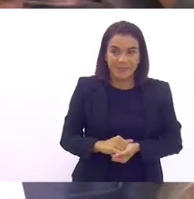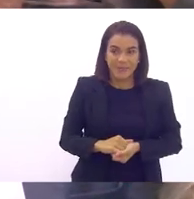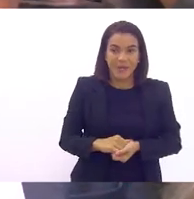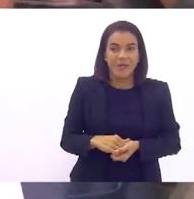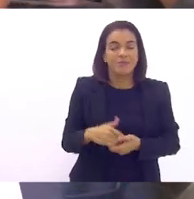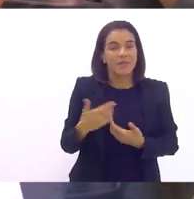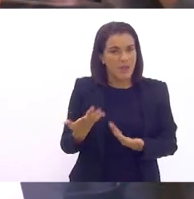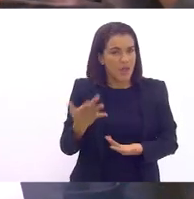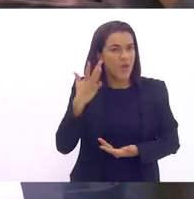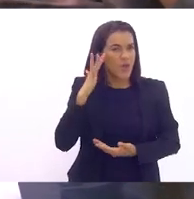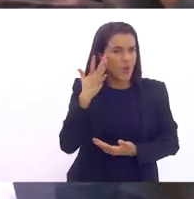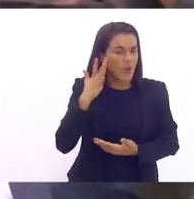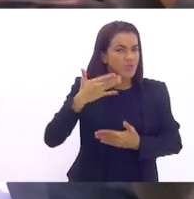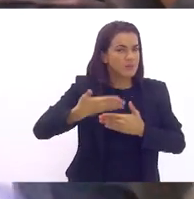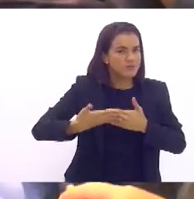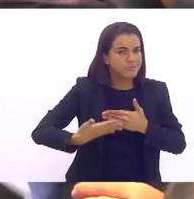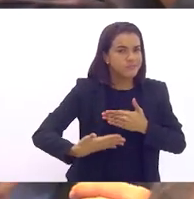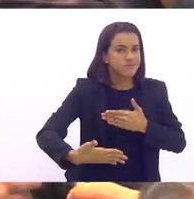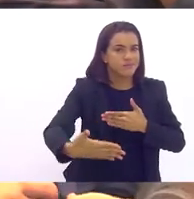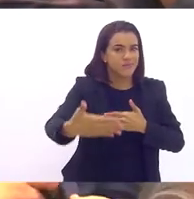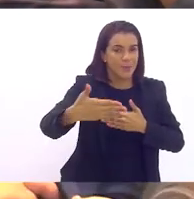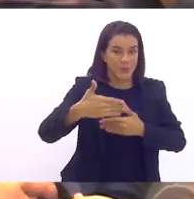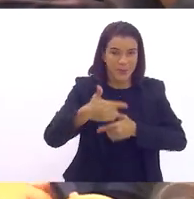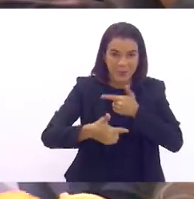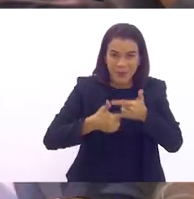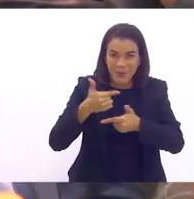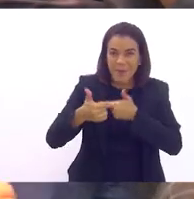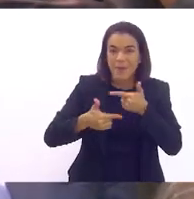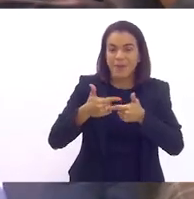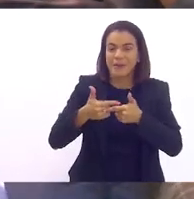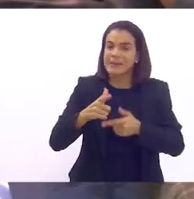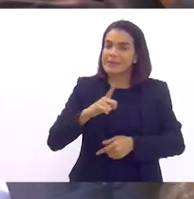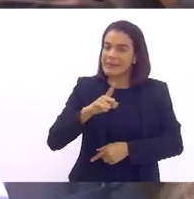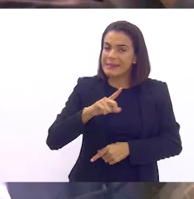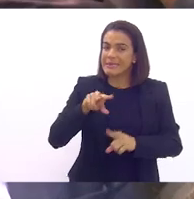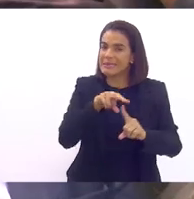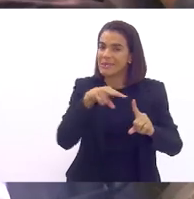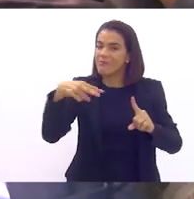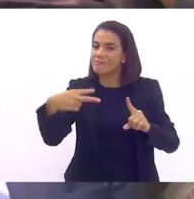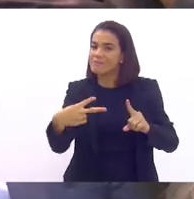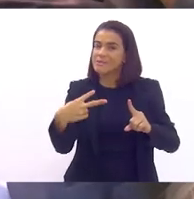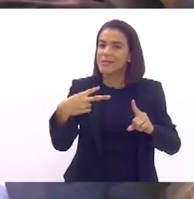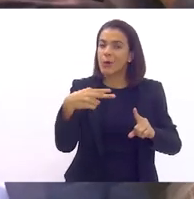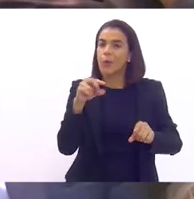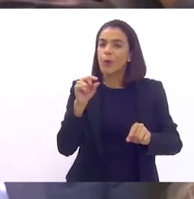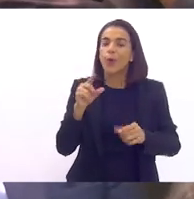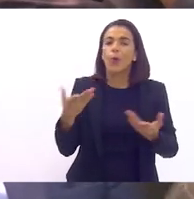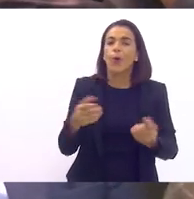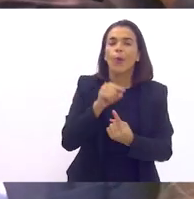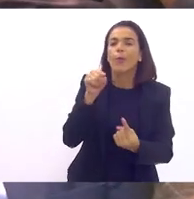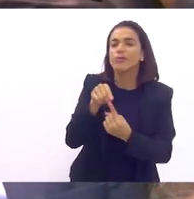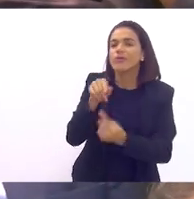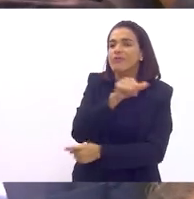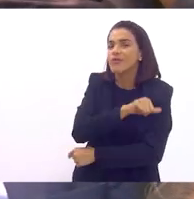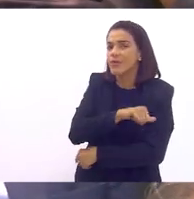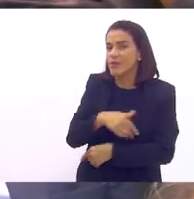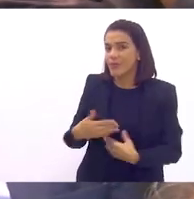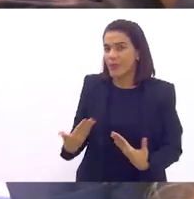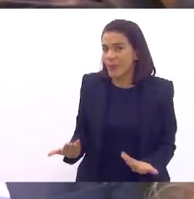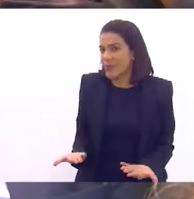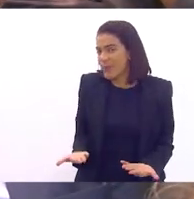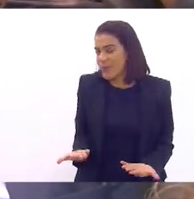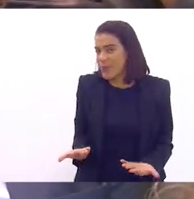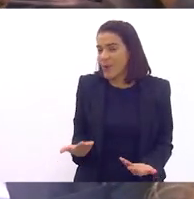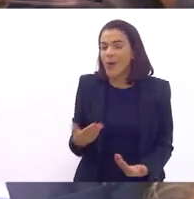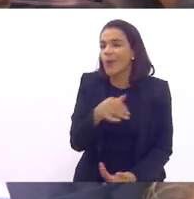que e acho que ao longo do trabalho deputada eh da frente termos uma visão muito clara do que que o rio quer eu acho que a fala do do presidente